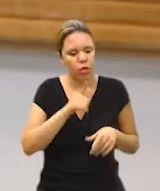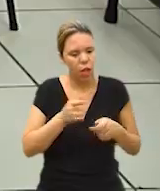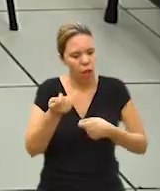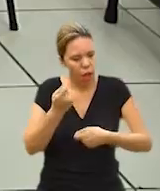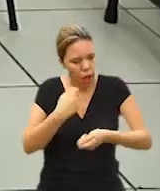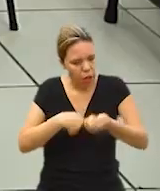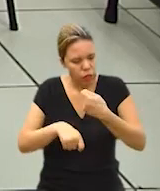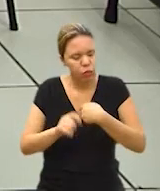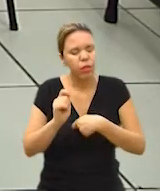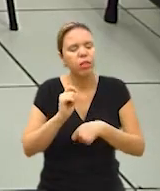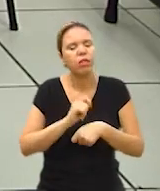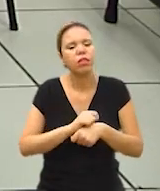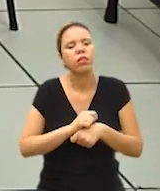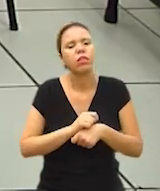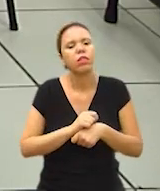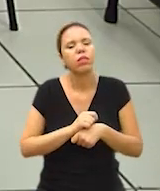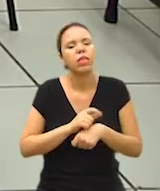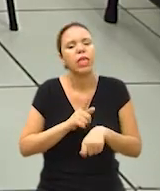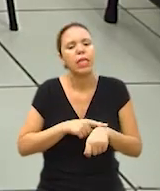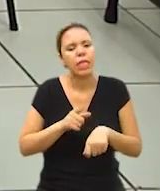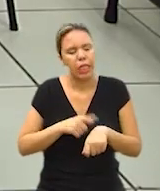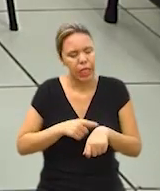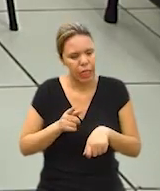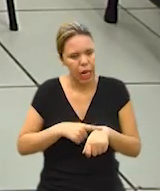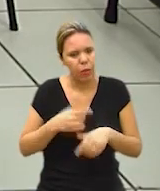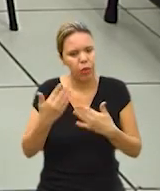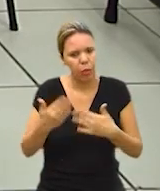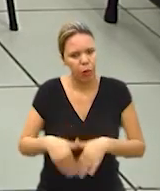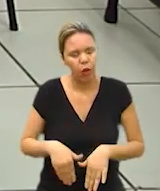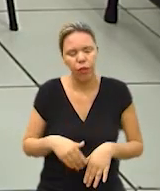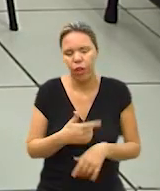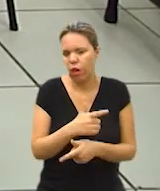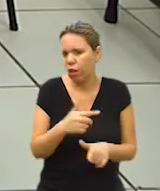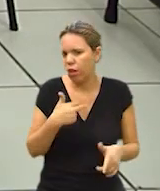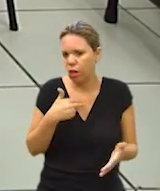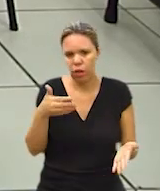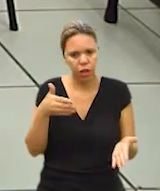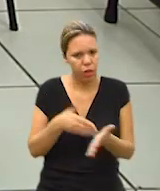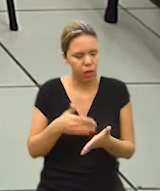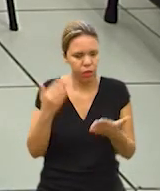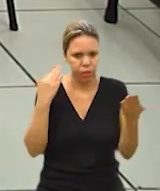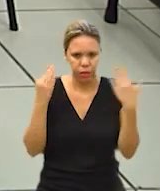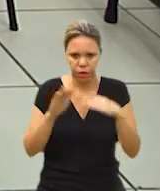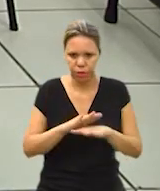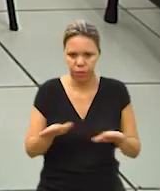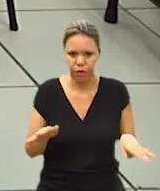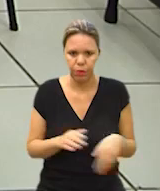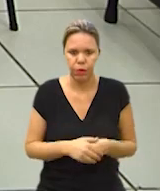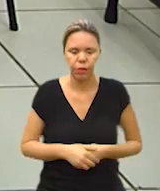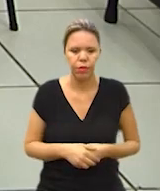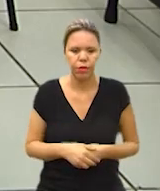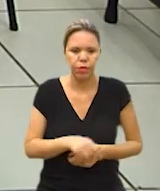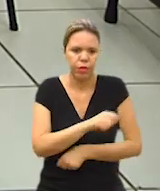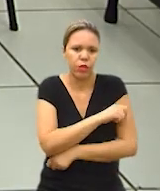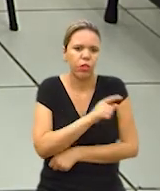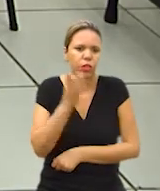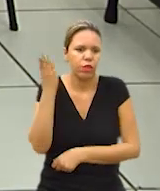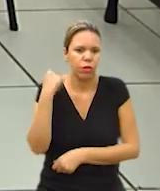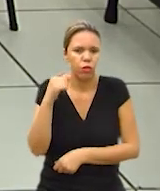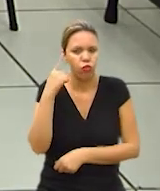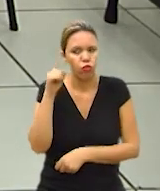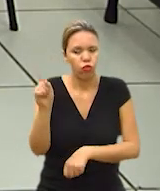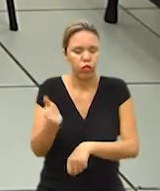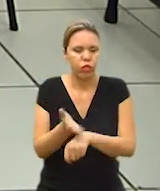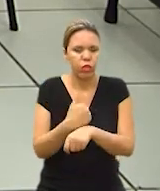gerenciar a questão do tempo também. Ele não pode ter nenhum obstáculo psicológico, né? Ele sabe que um dia antes